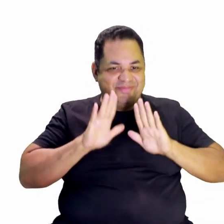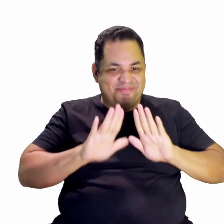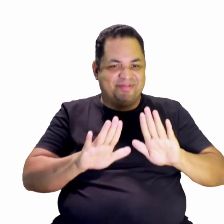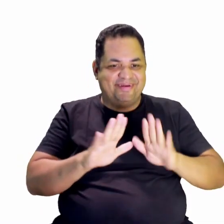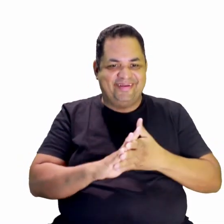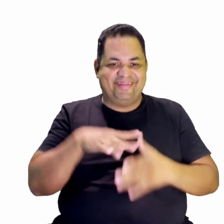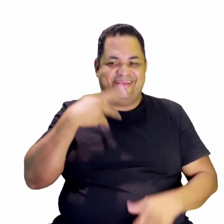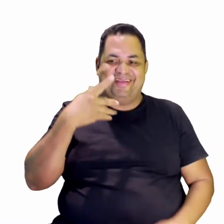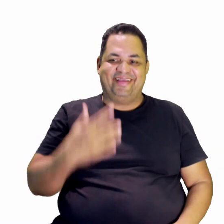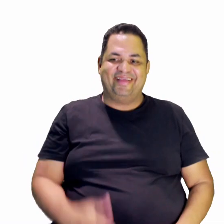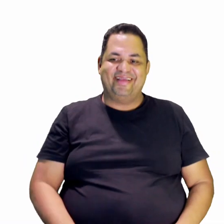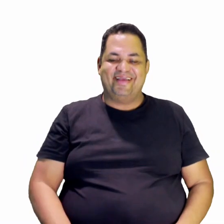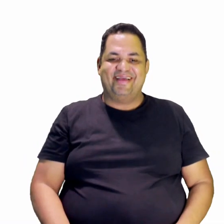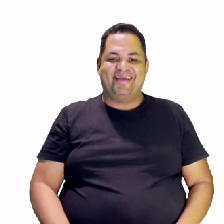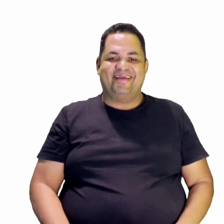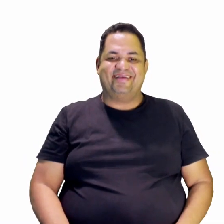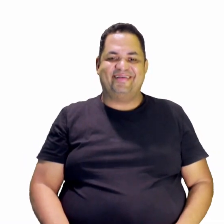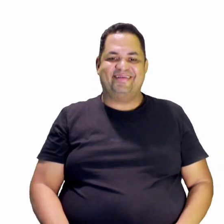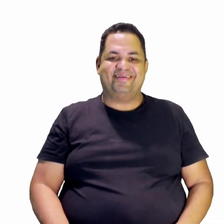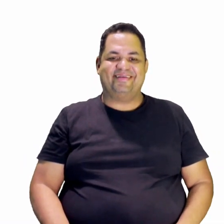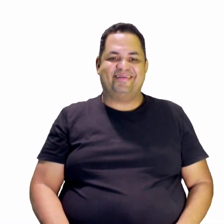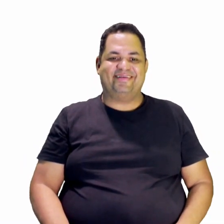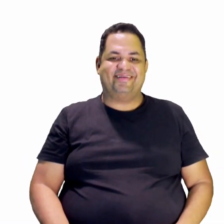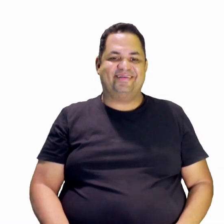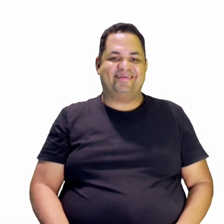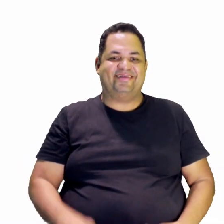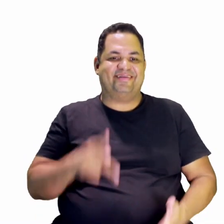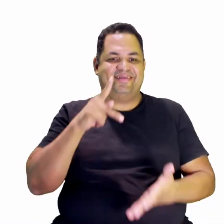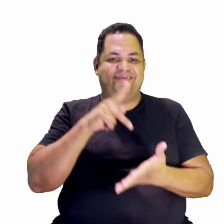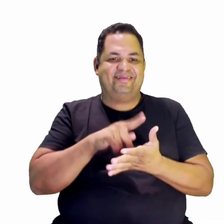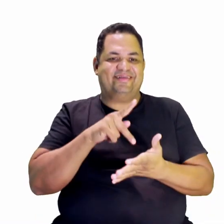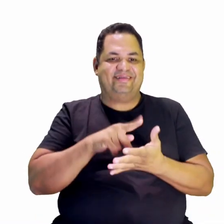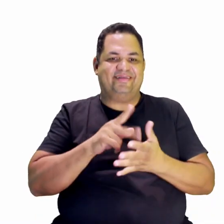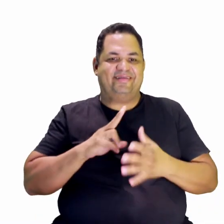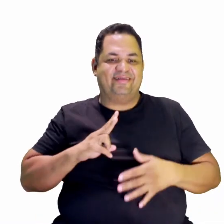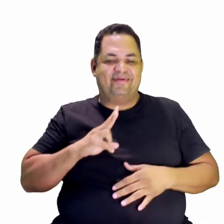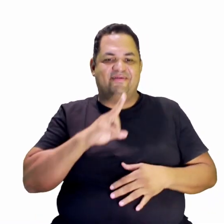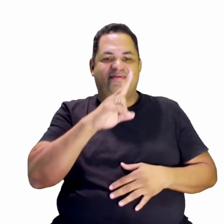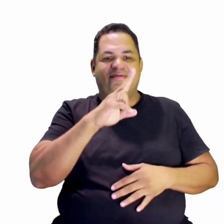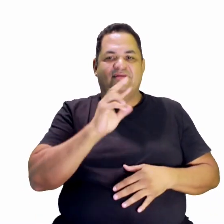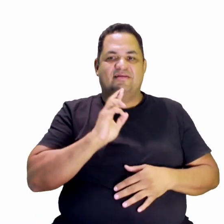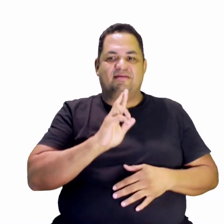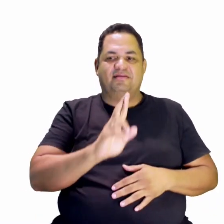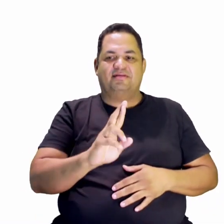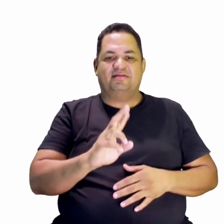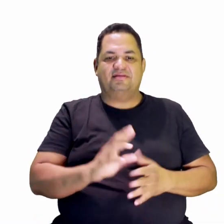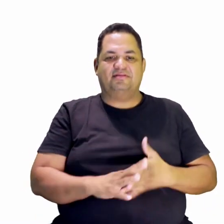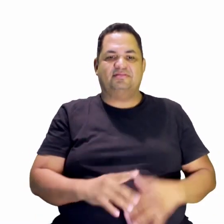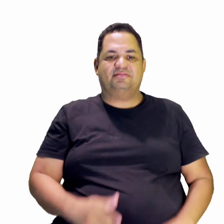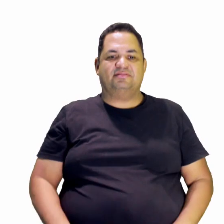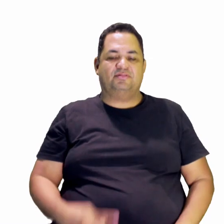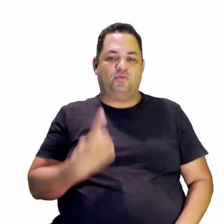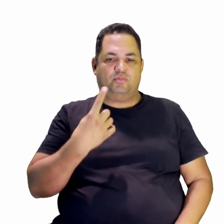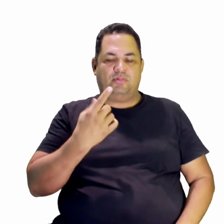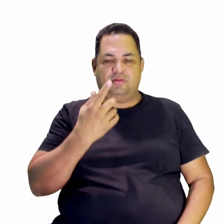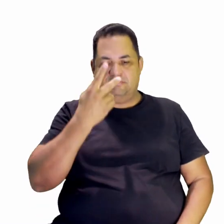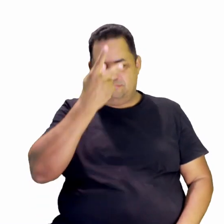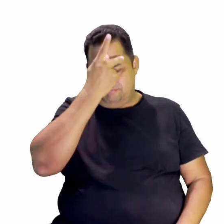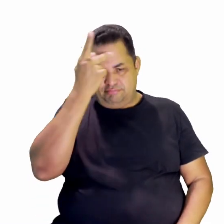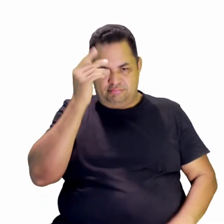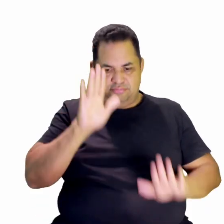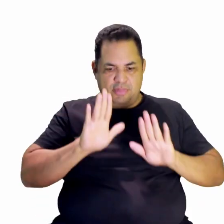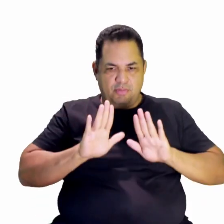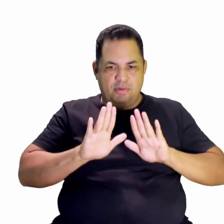vai. Né? Então, na verdade, olha, a força resultante só tem uma pessoa, só tem uma